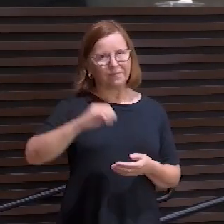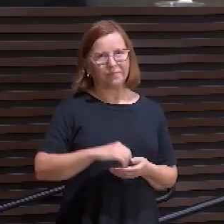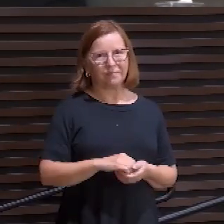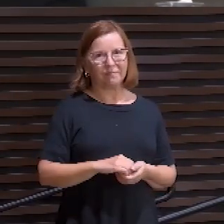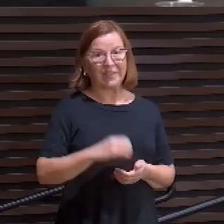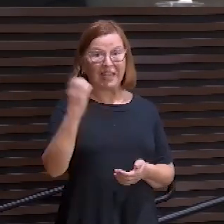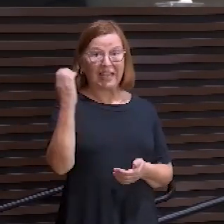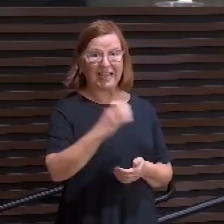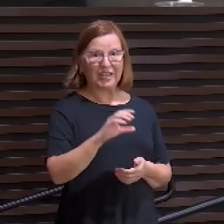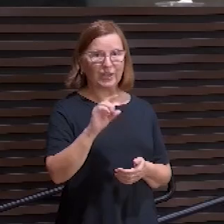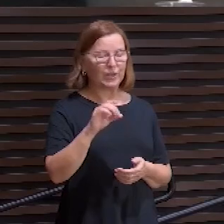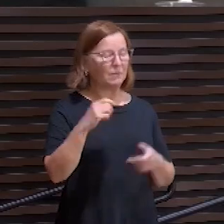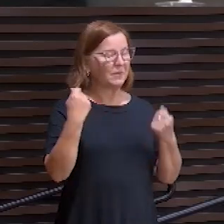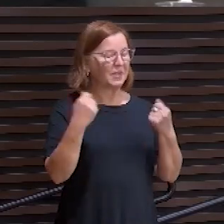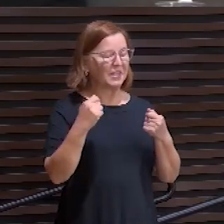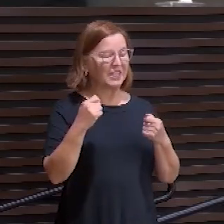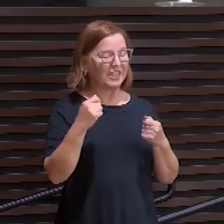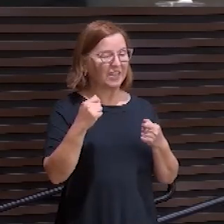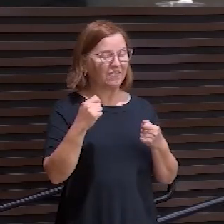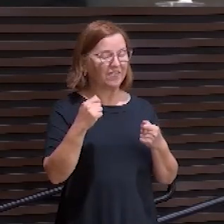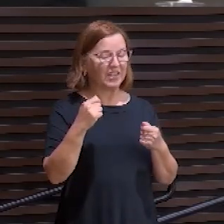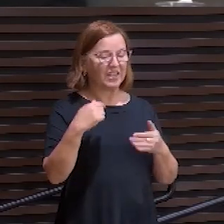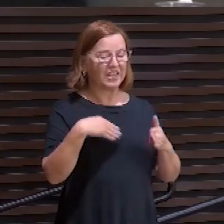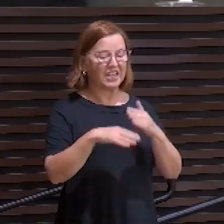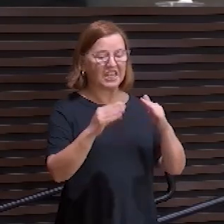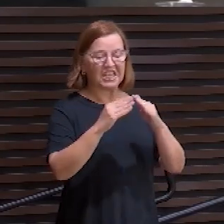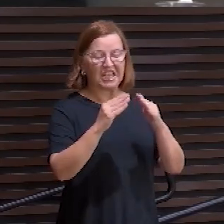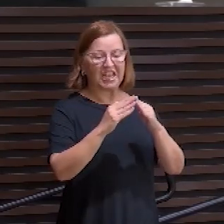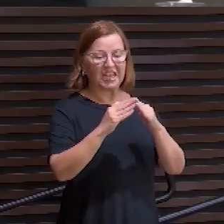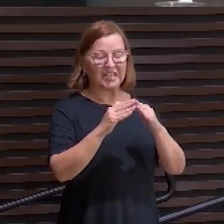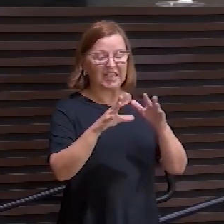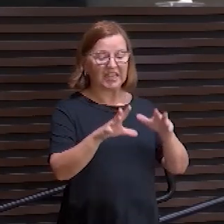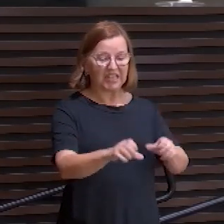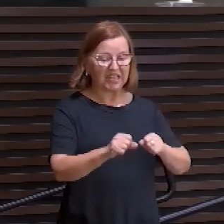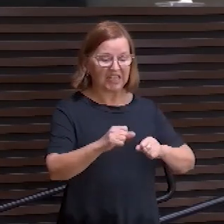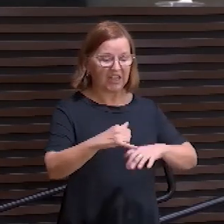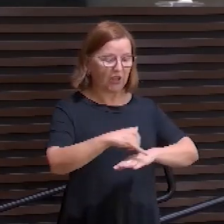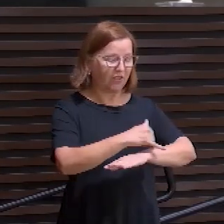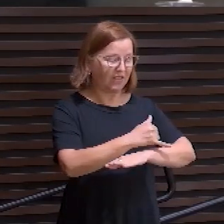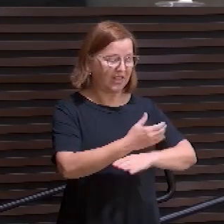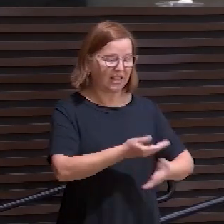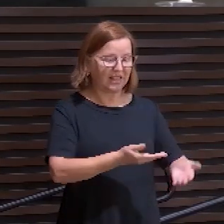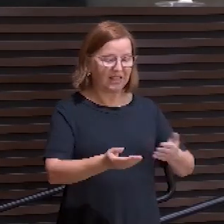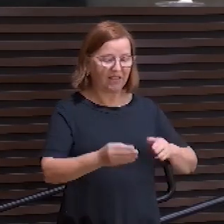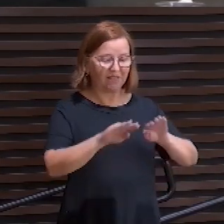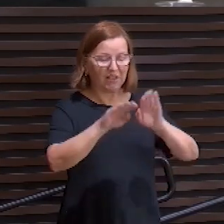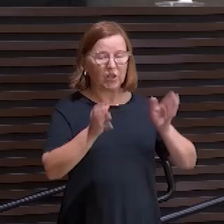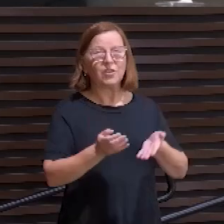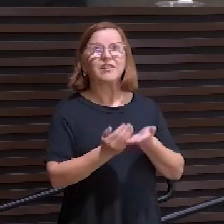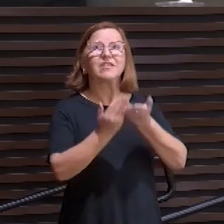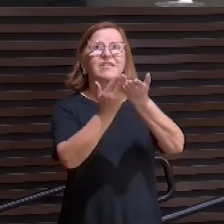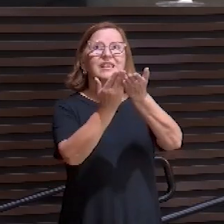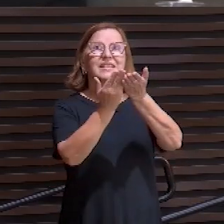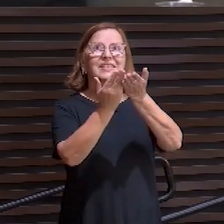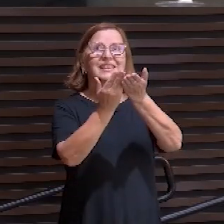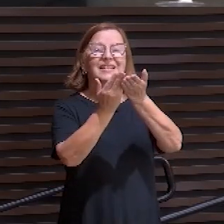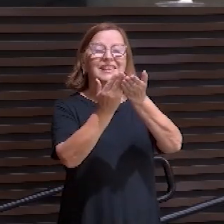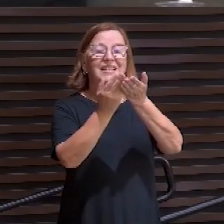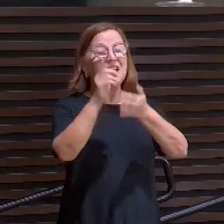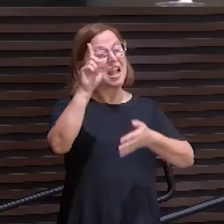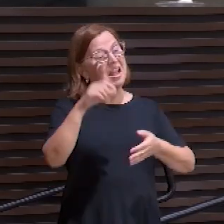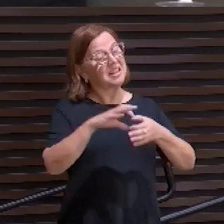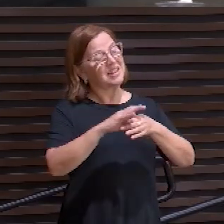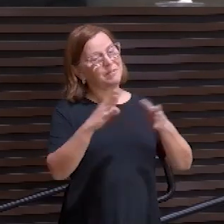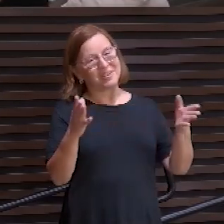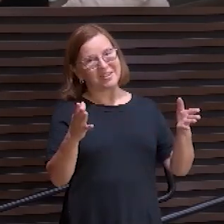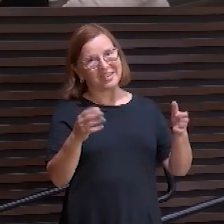Caim só tinha que chegar na casa dele, pegar uma ovelha, levar para o altar, oferecer a ovelha e ele seria liberto.